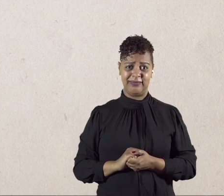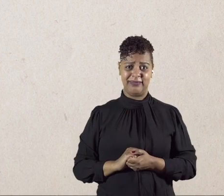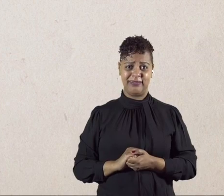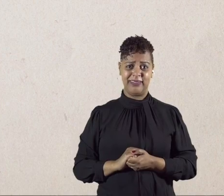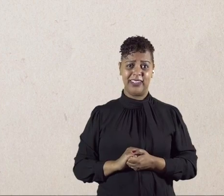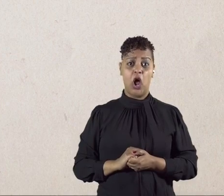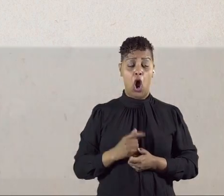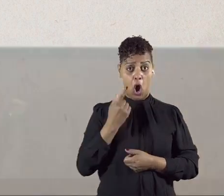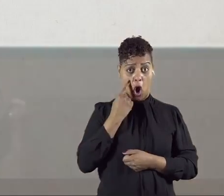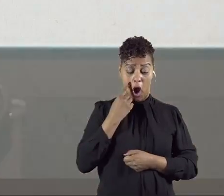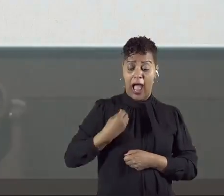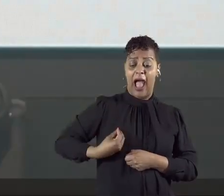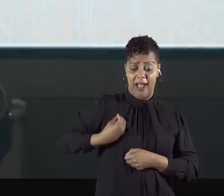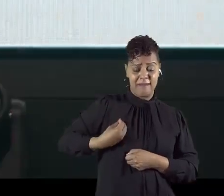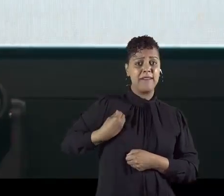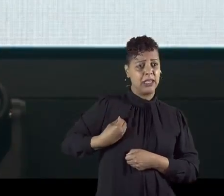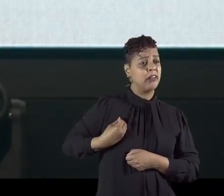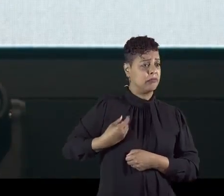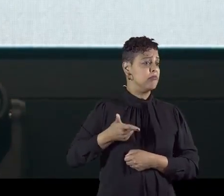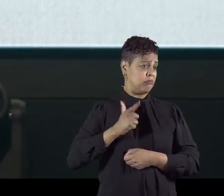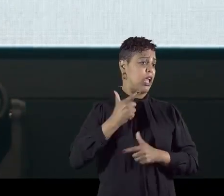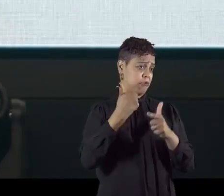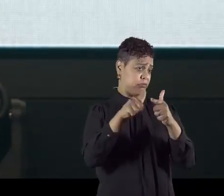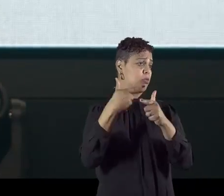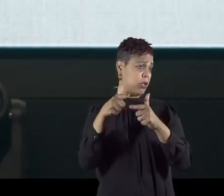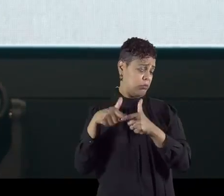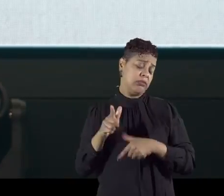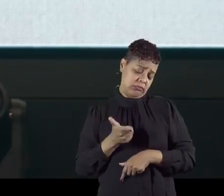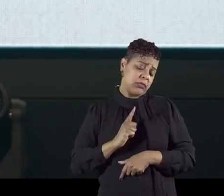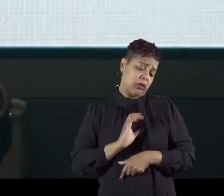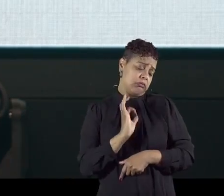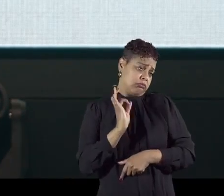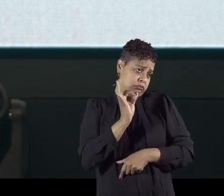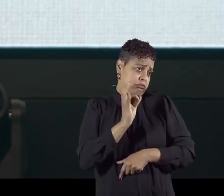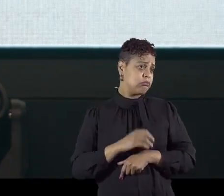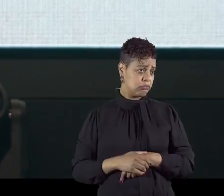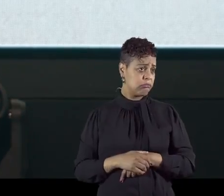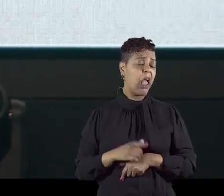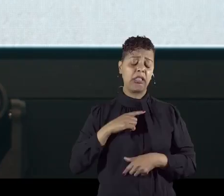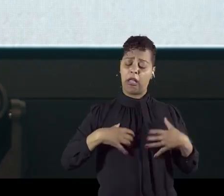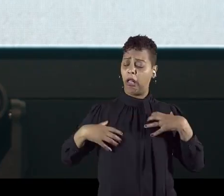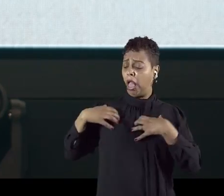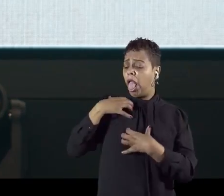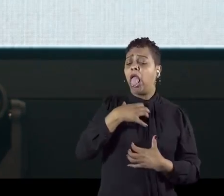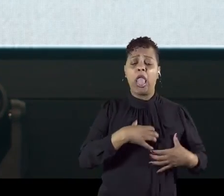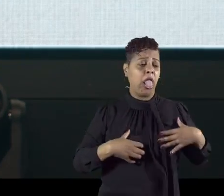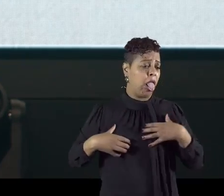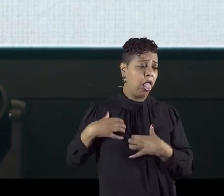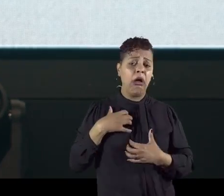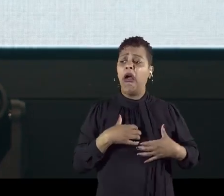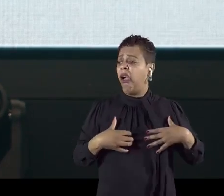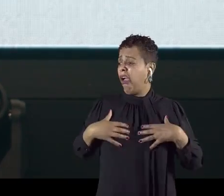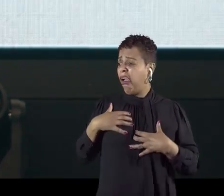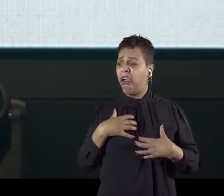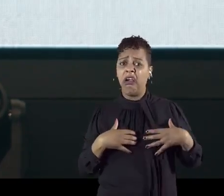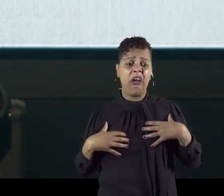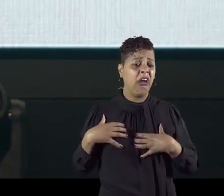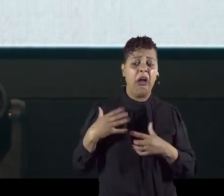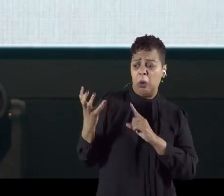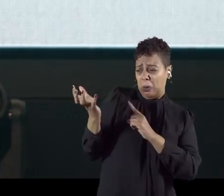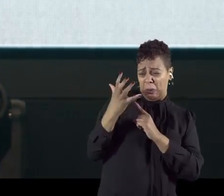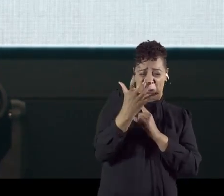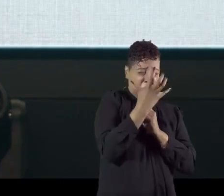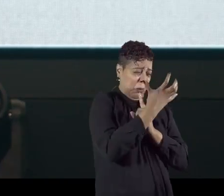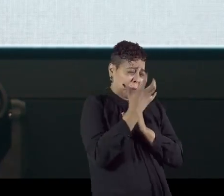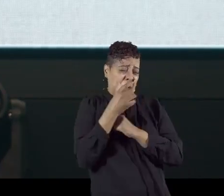a vida tem tragédias é a vida tem tribulações angústias a